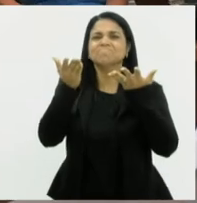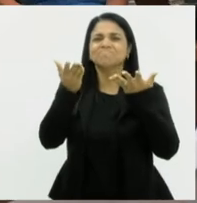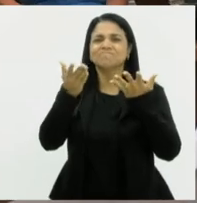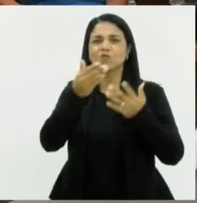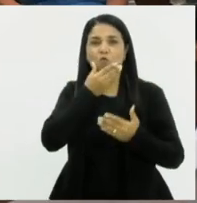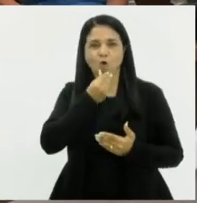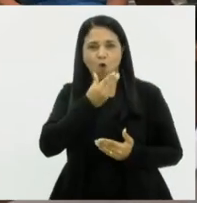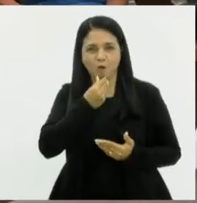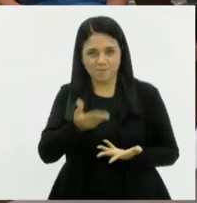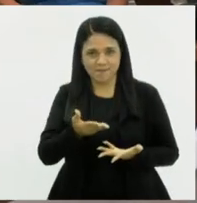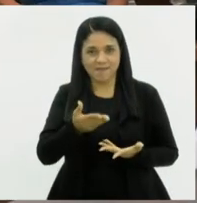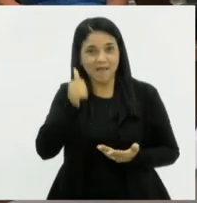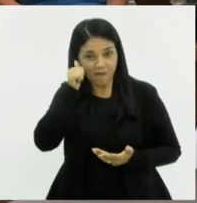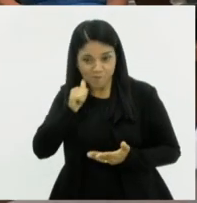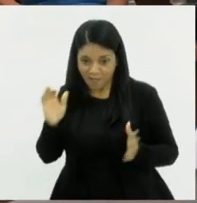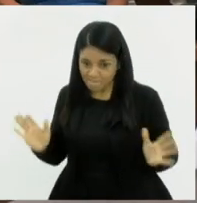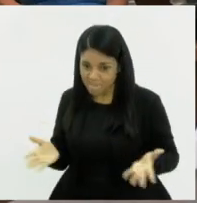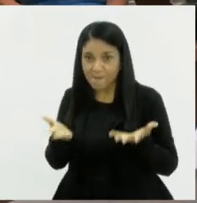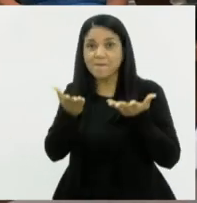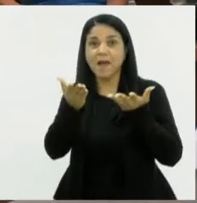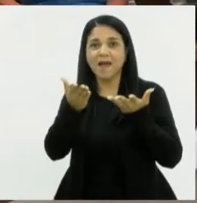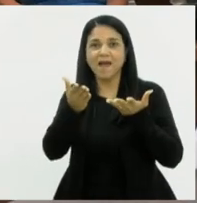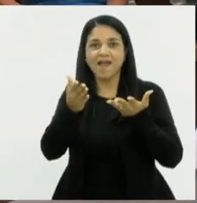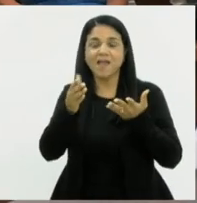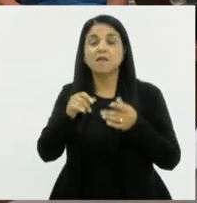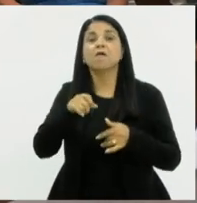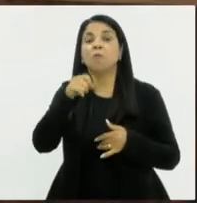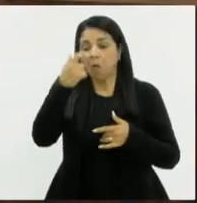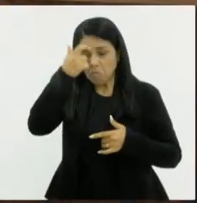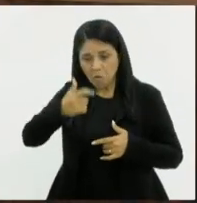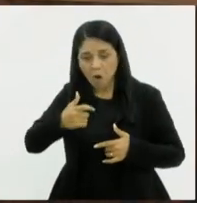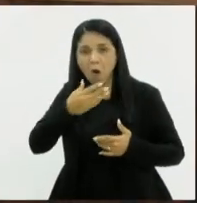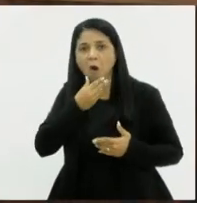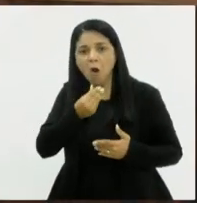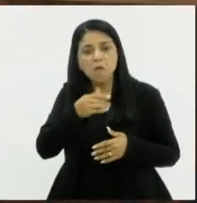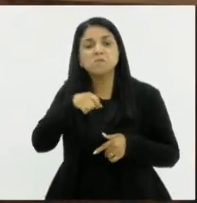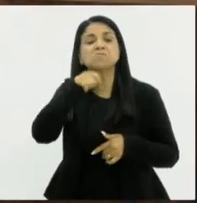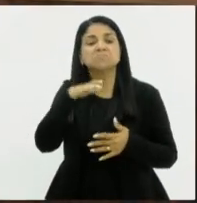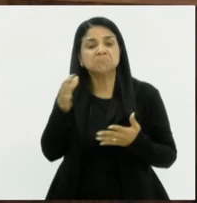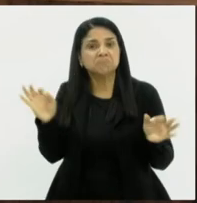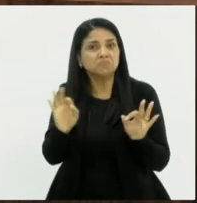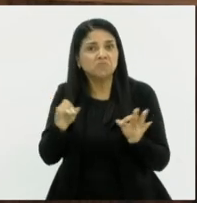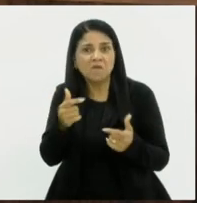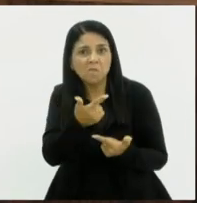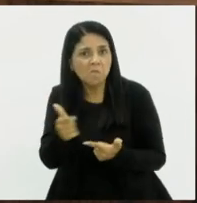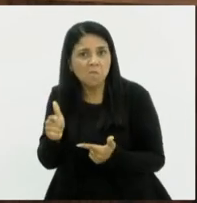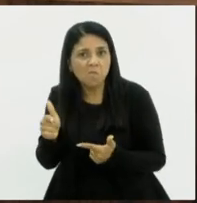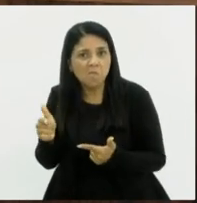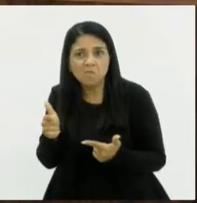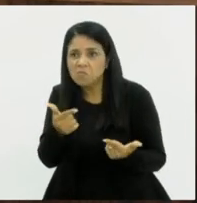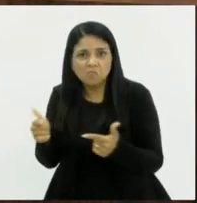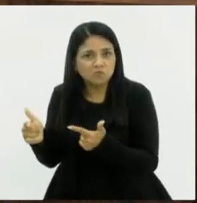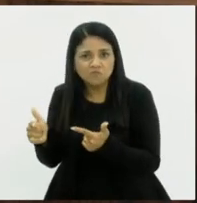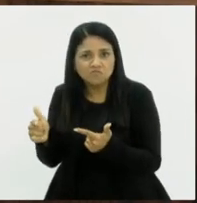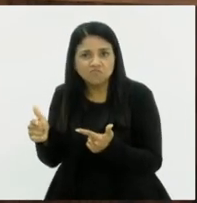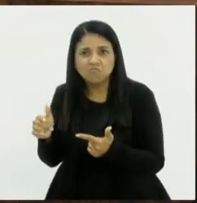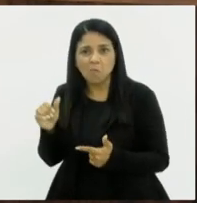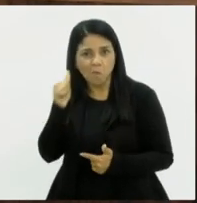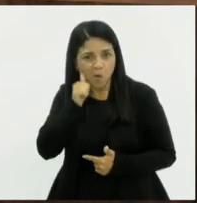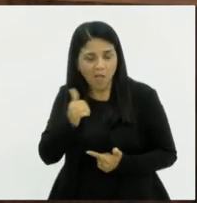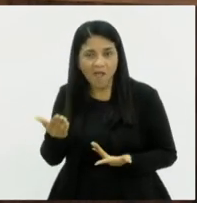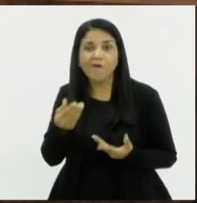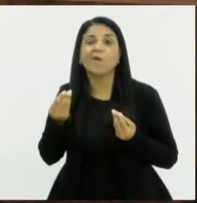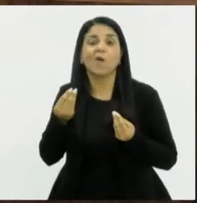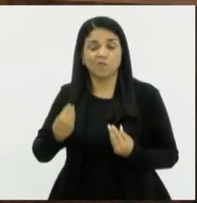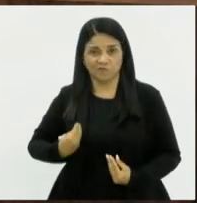muito grato. Que seria de nós homens, né, Domingo, se não fosse a mulher na nossa vida? E parabéns por tudo, tá, Dani? Você